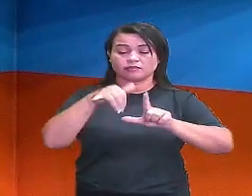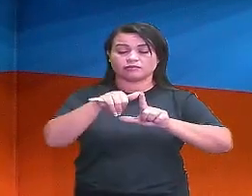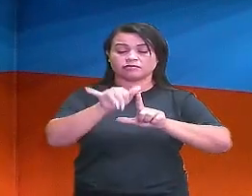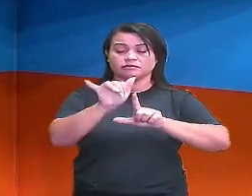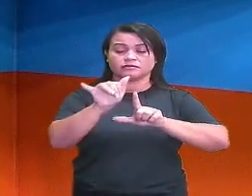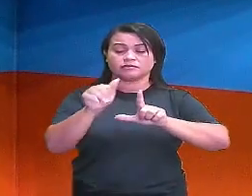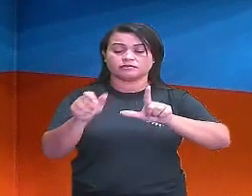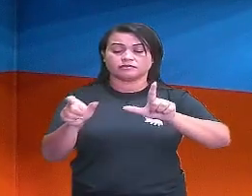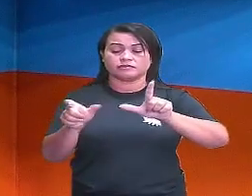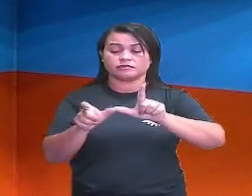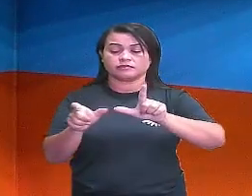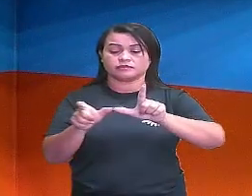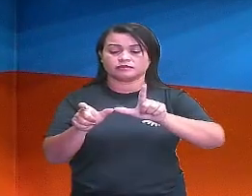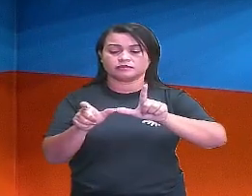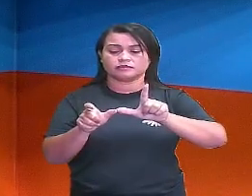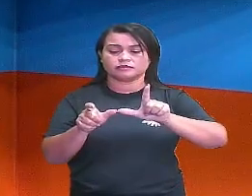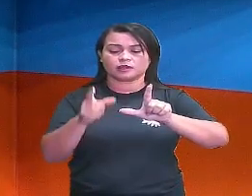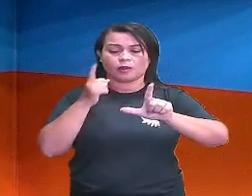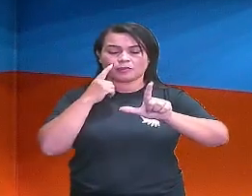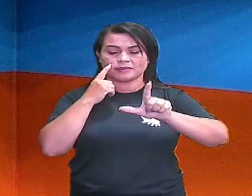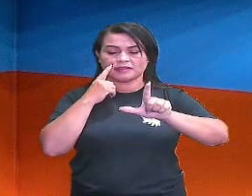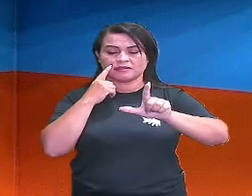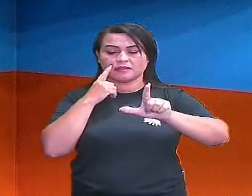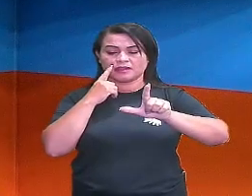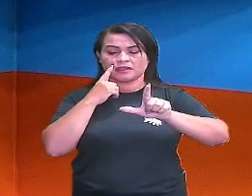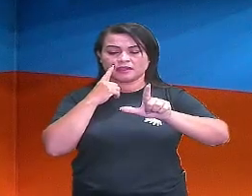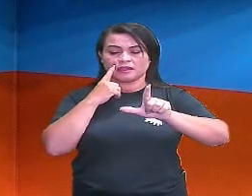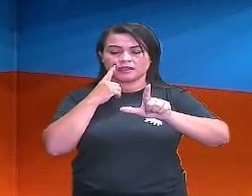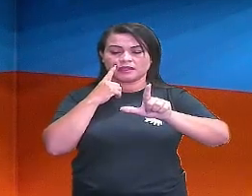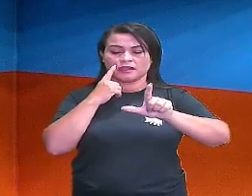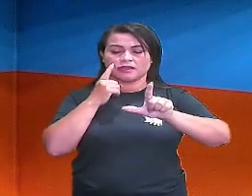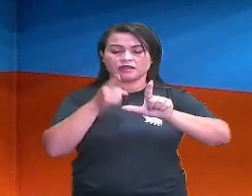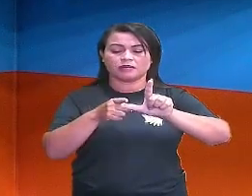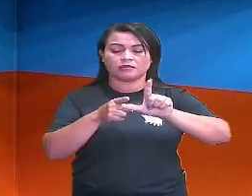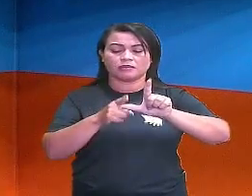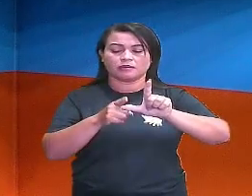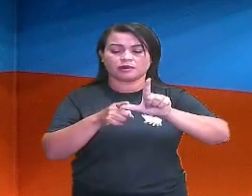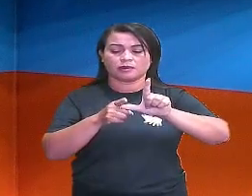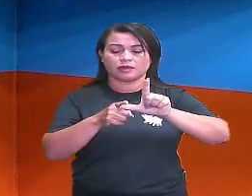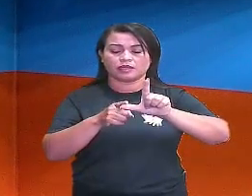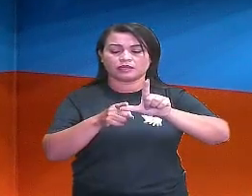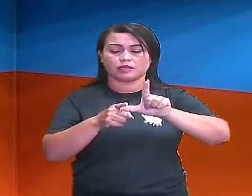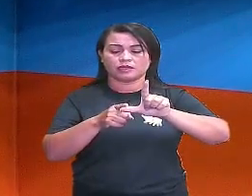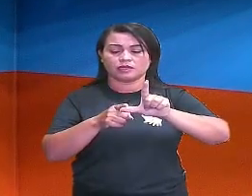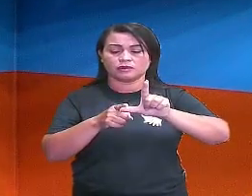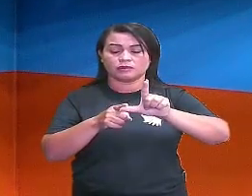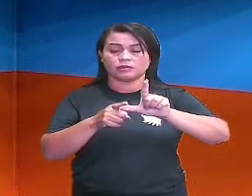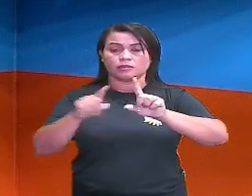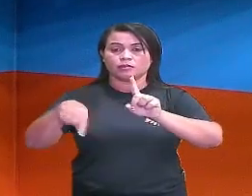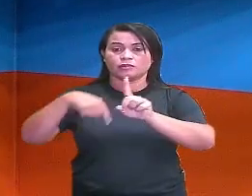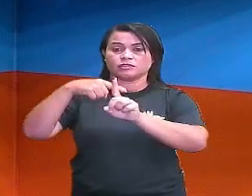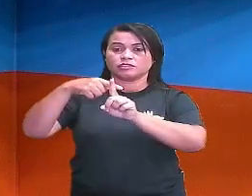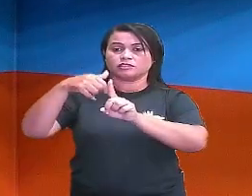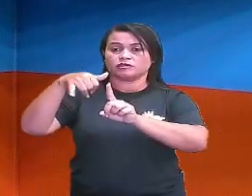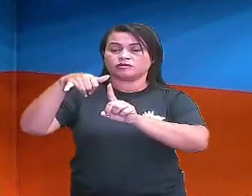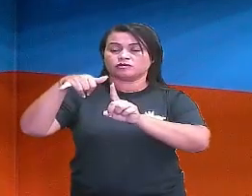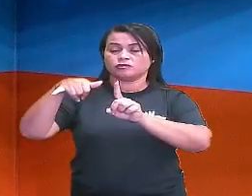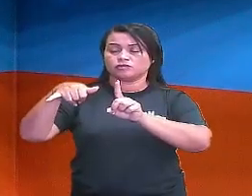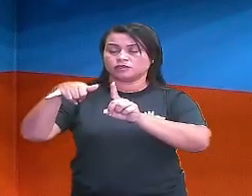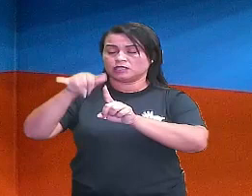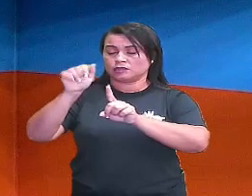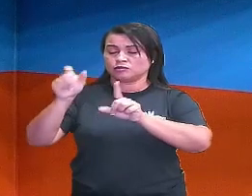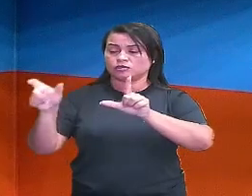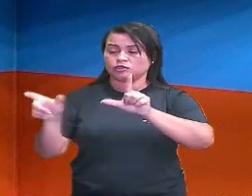sentido anti-horário, tá certo? Então, primeiro quadrante, eu tenho positivo em X, positivo em Y.